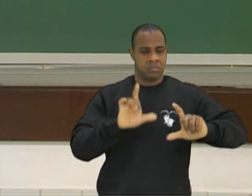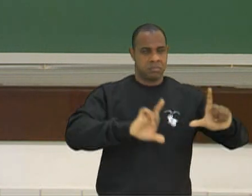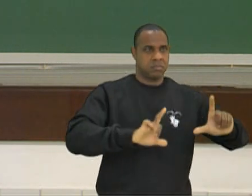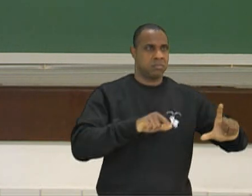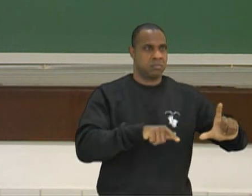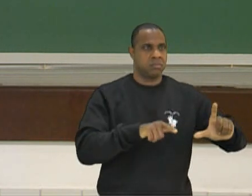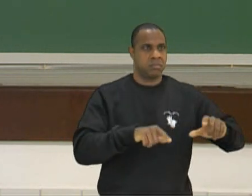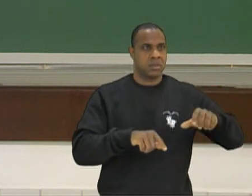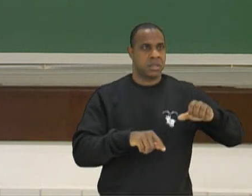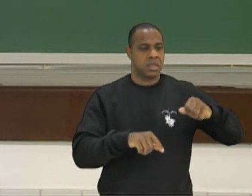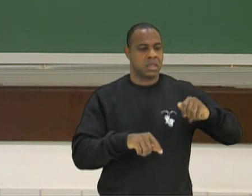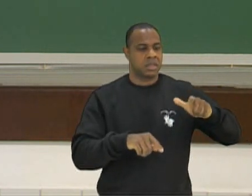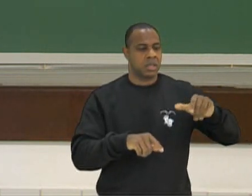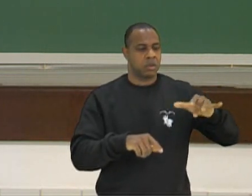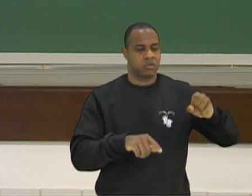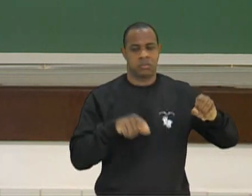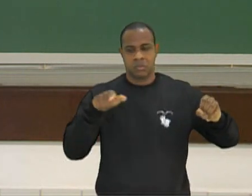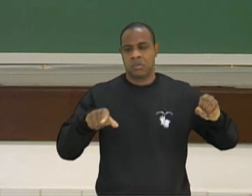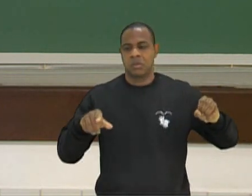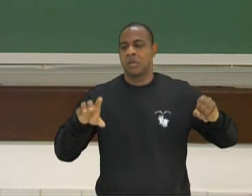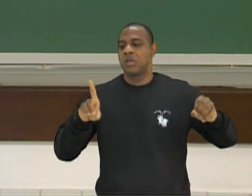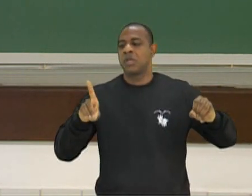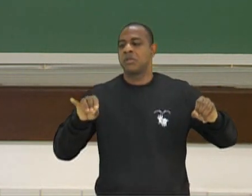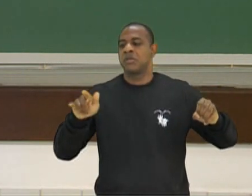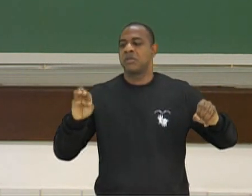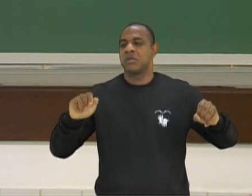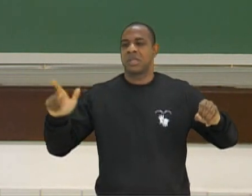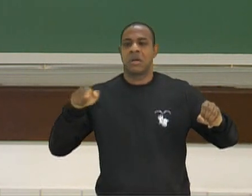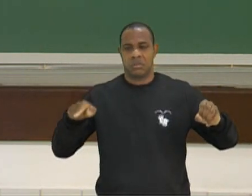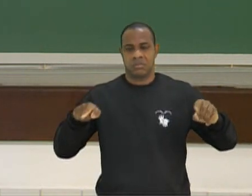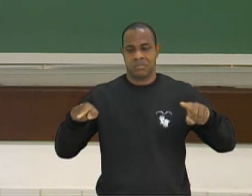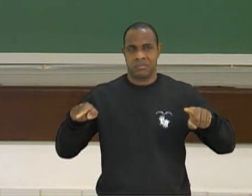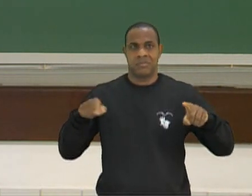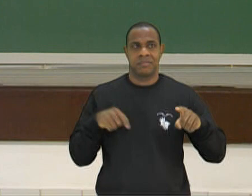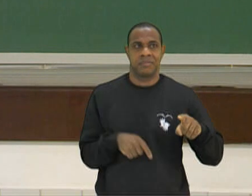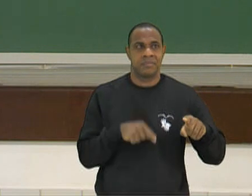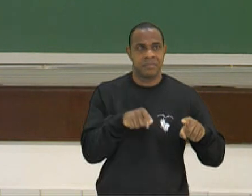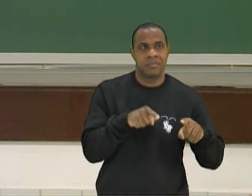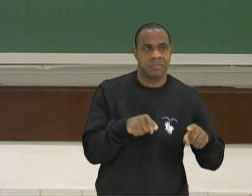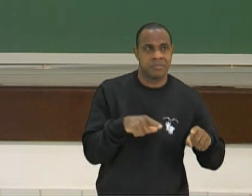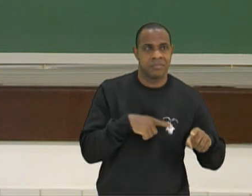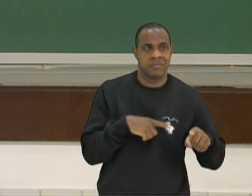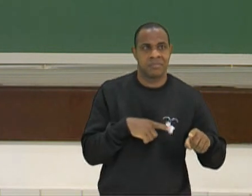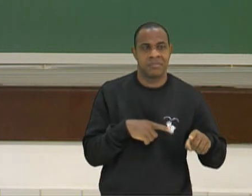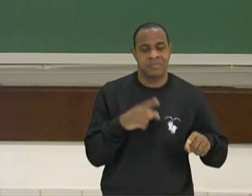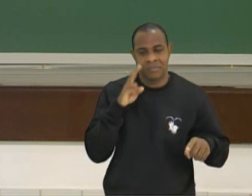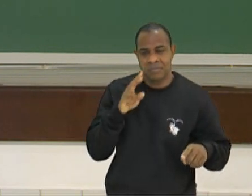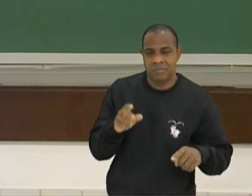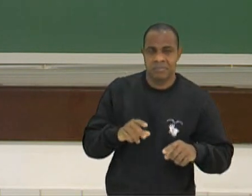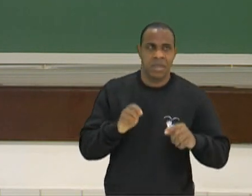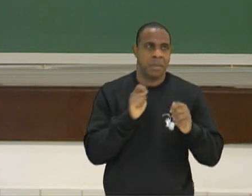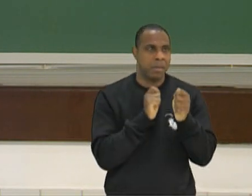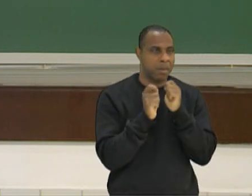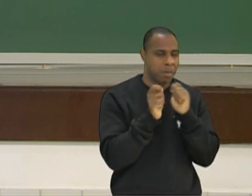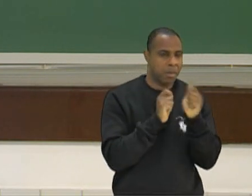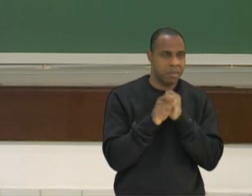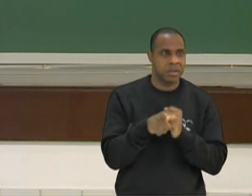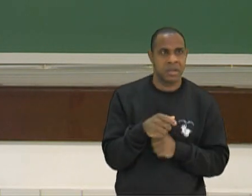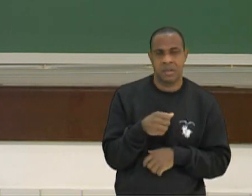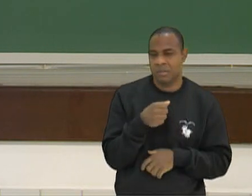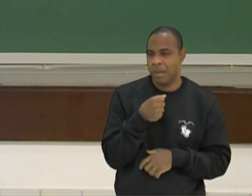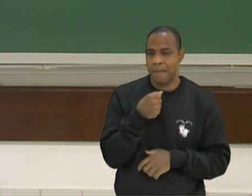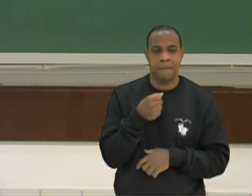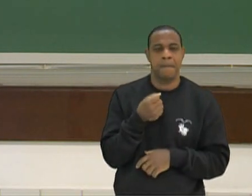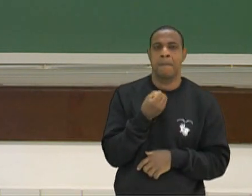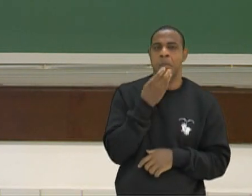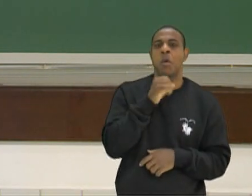Um que estava com o sinal analógico, outro que estava com o sinal digital. De repente você estava ouvindo um telejornal e alguém falava boa noite. Parecia